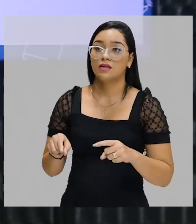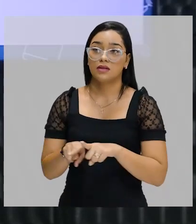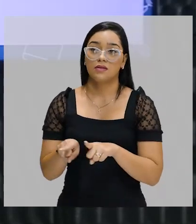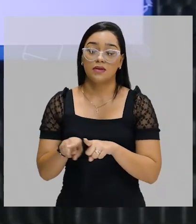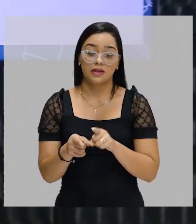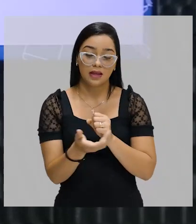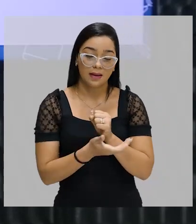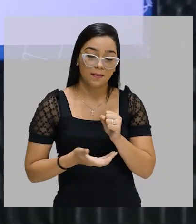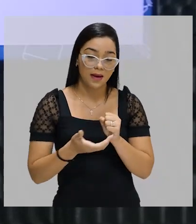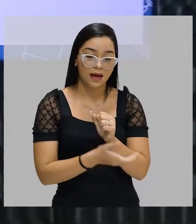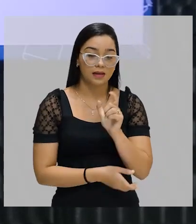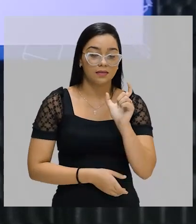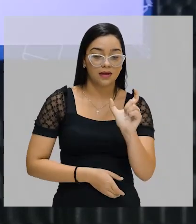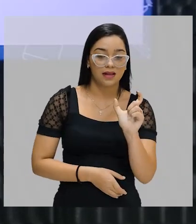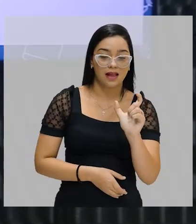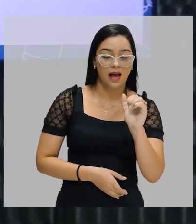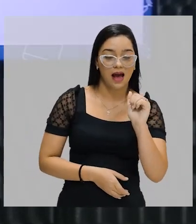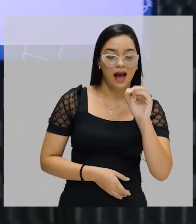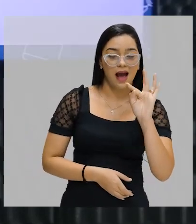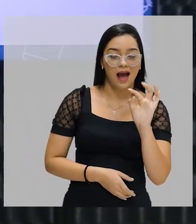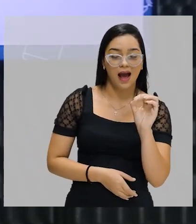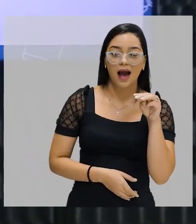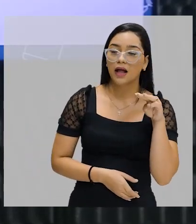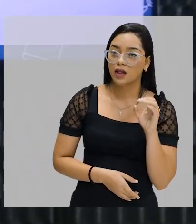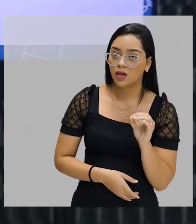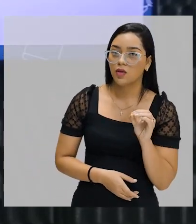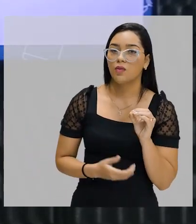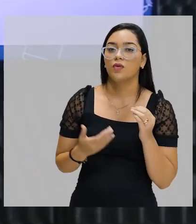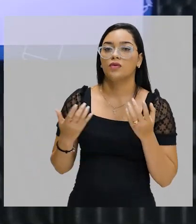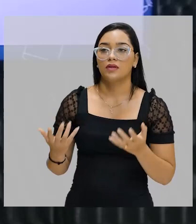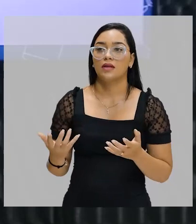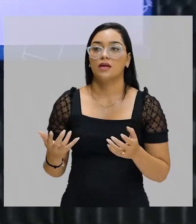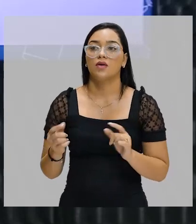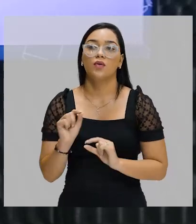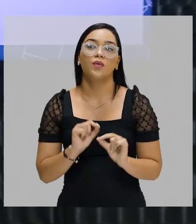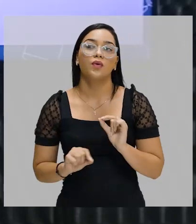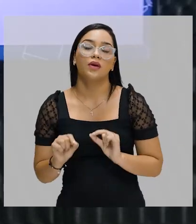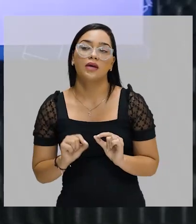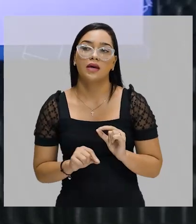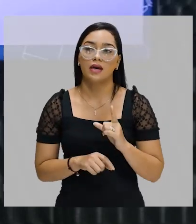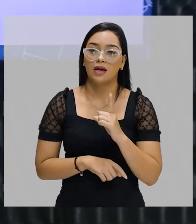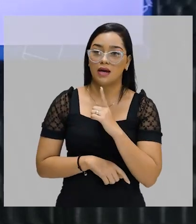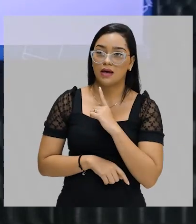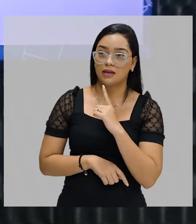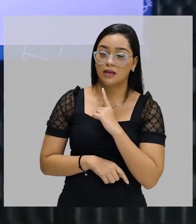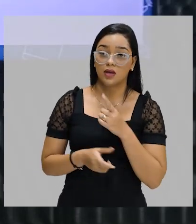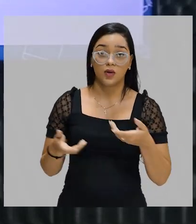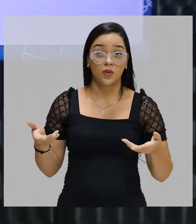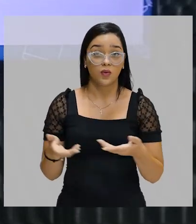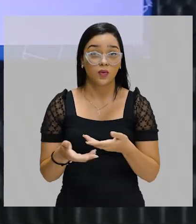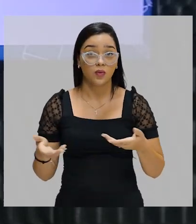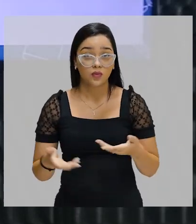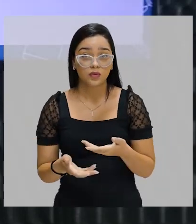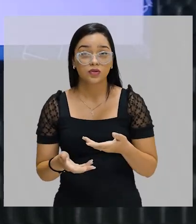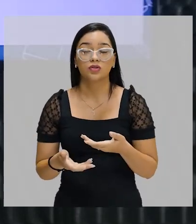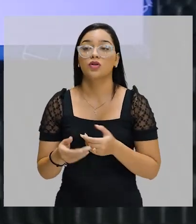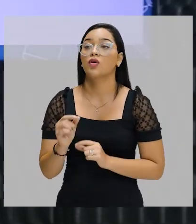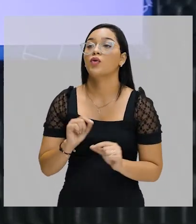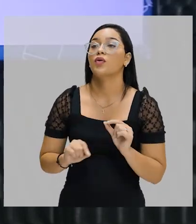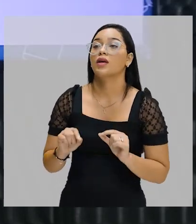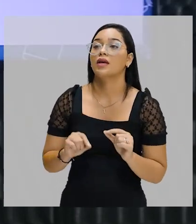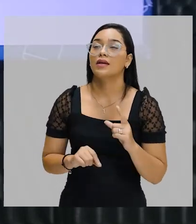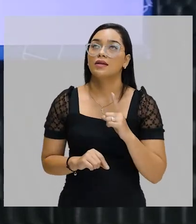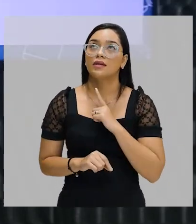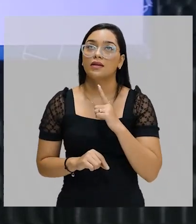na essência da palavra, a palavra átomo, certo, para o que é, né, hoje em dia, ela se tornou até